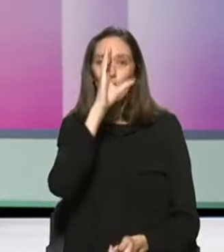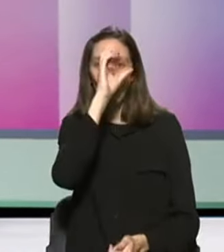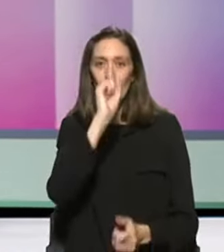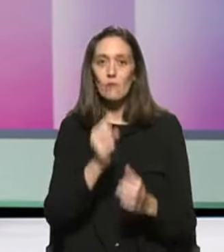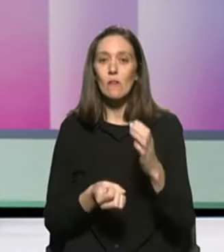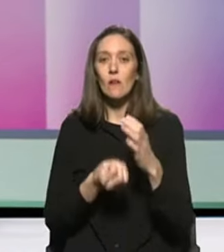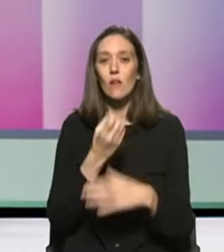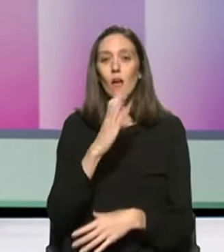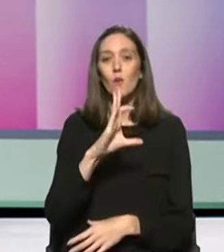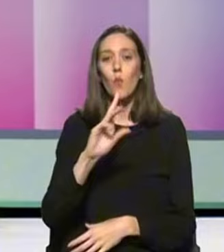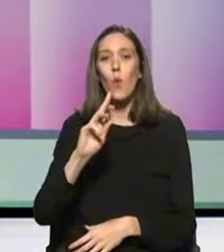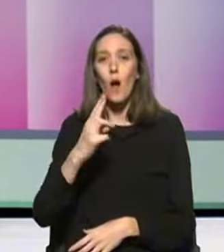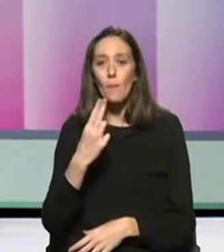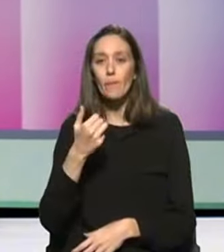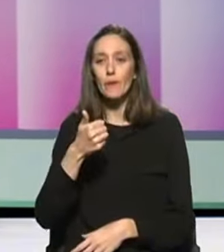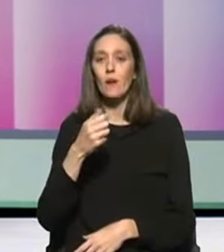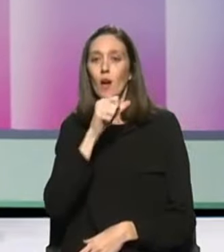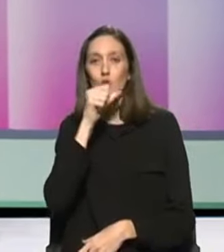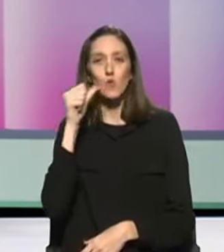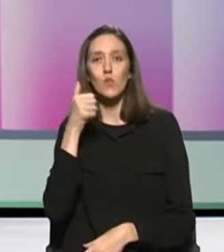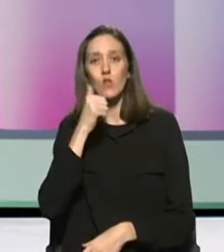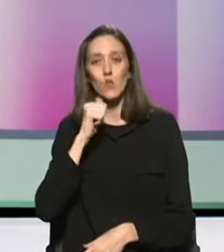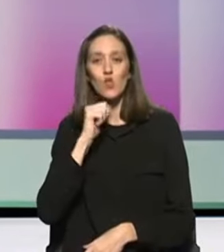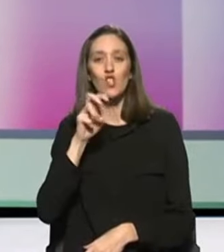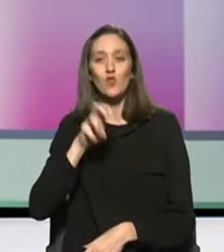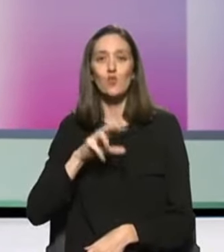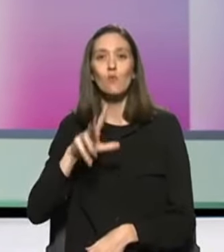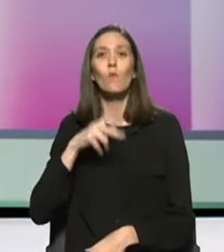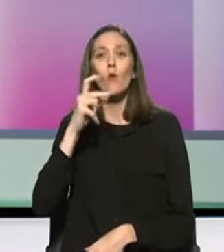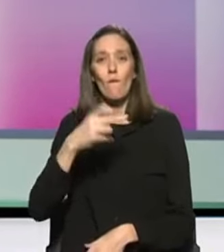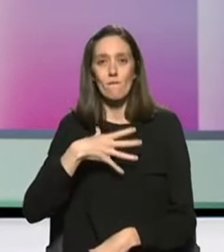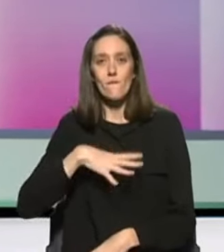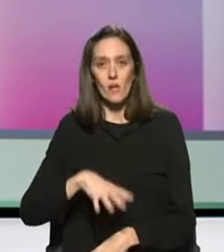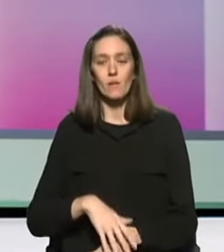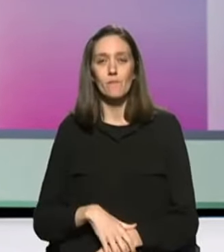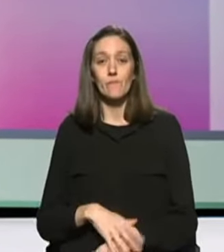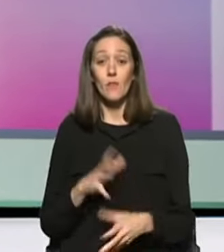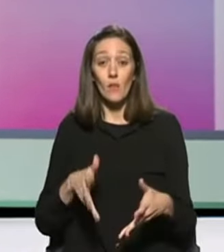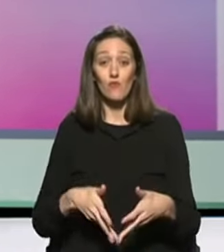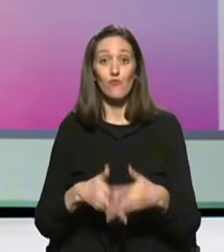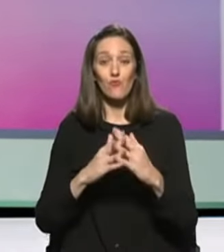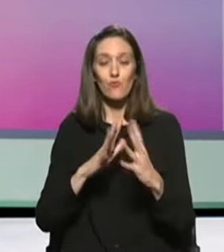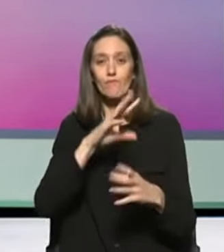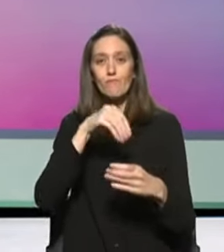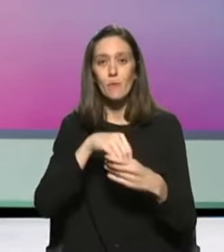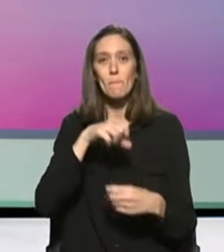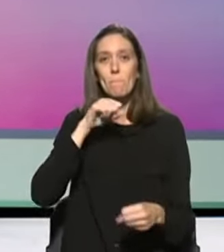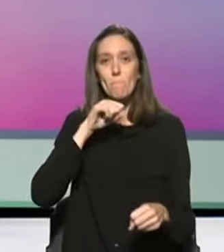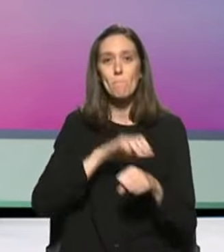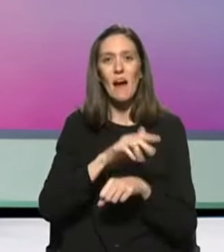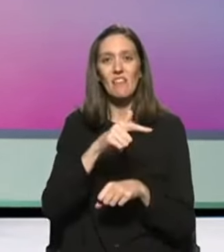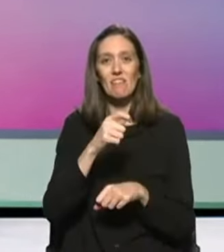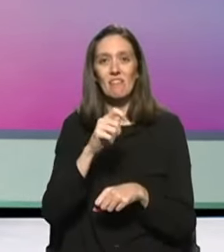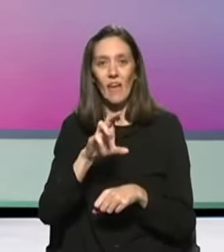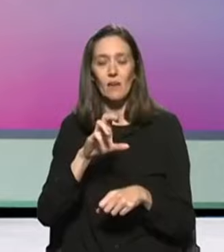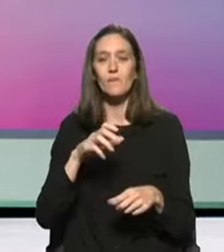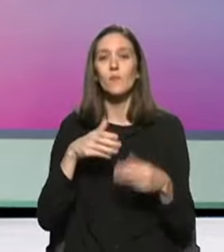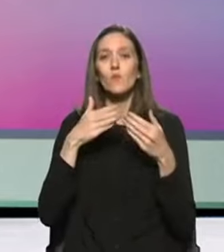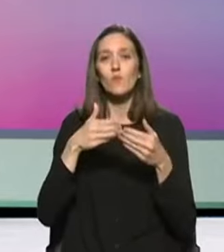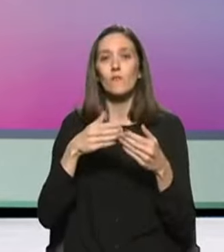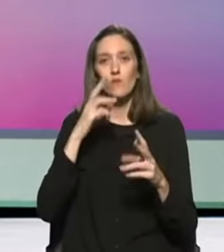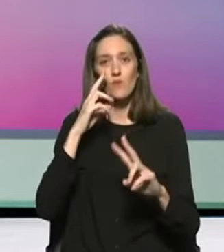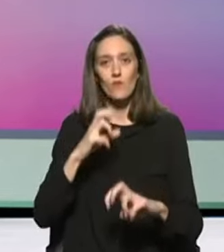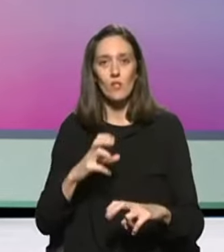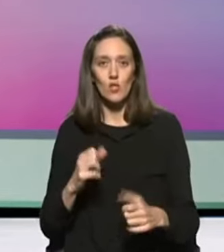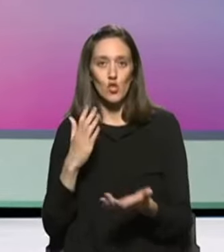Azul Açores em junho do próximo ano. Esta estrutura vai integrar o Martec, o navio de investigação, a Escola do